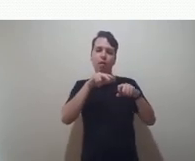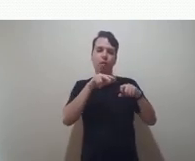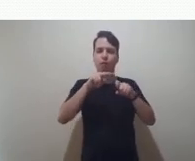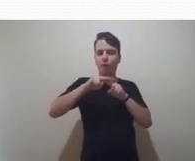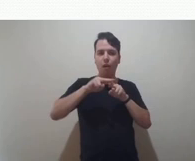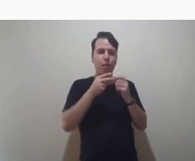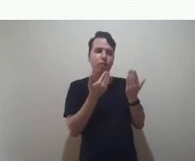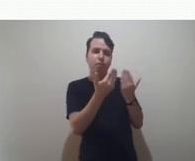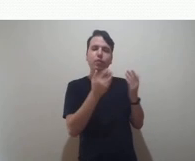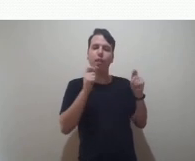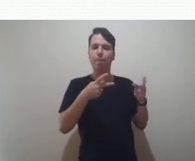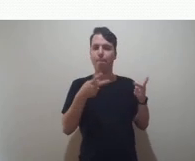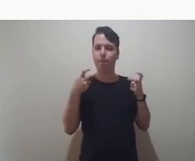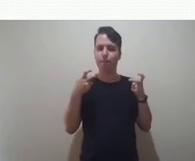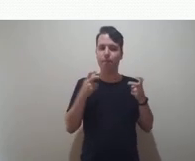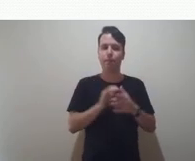durante a consulta.